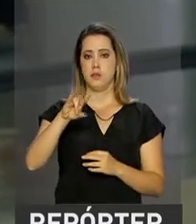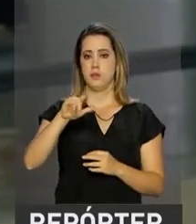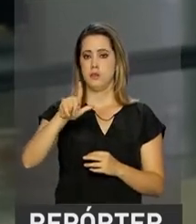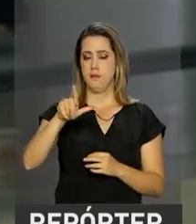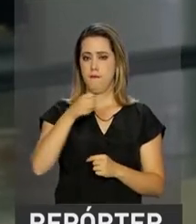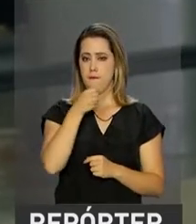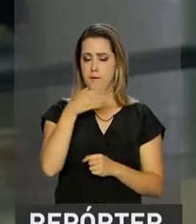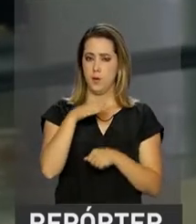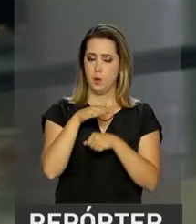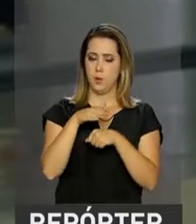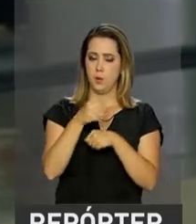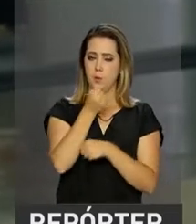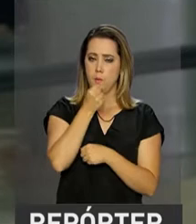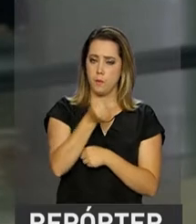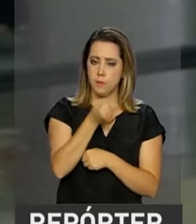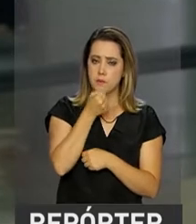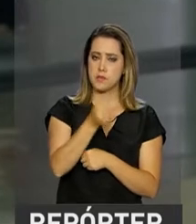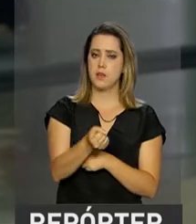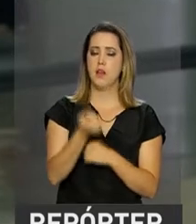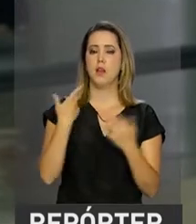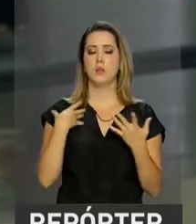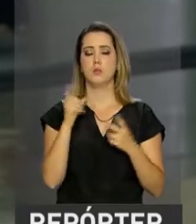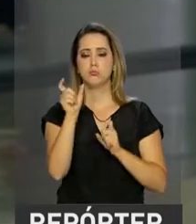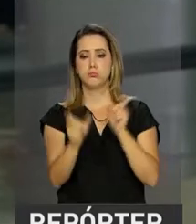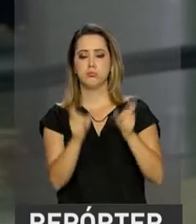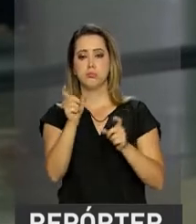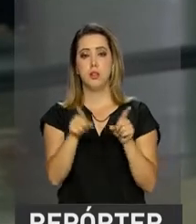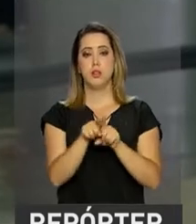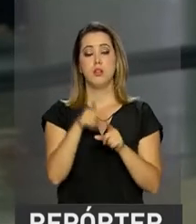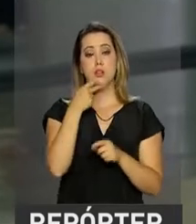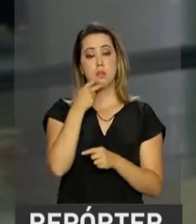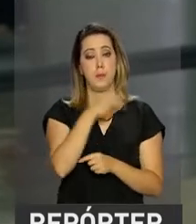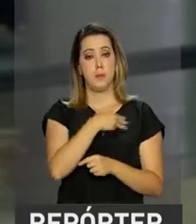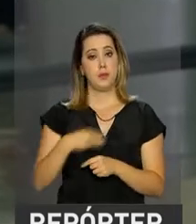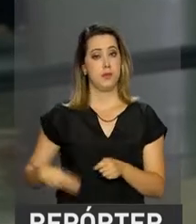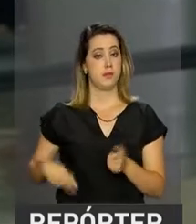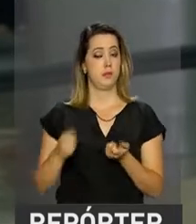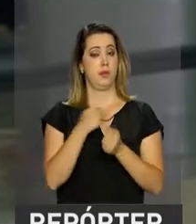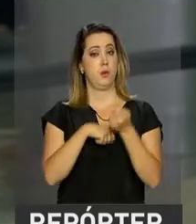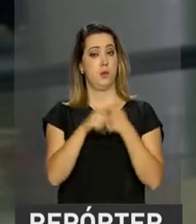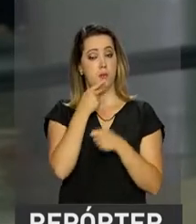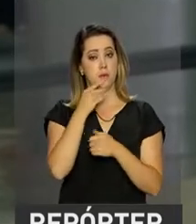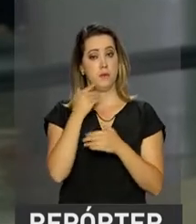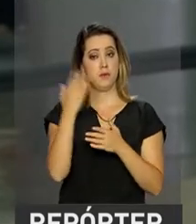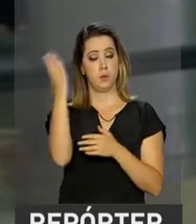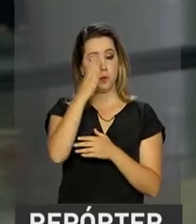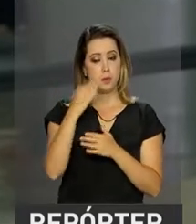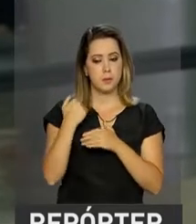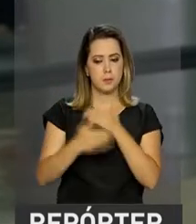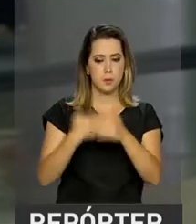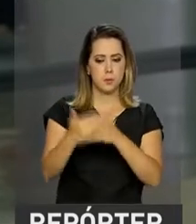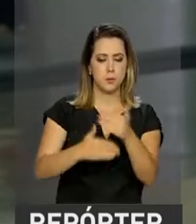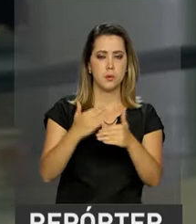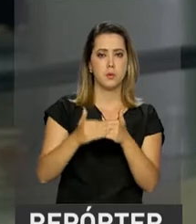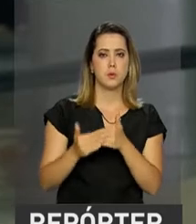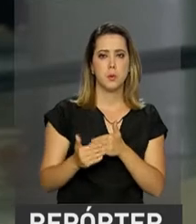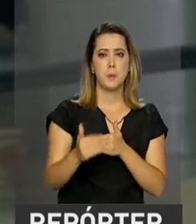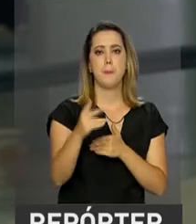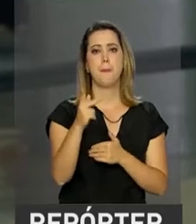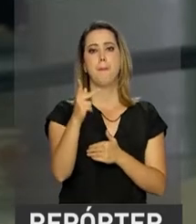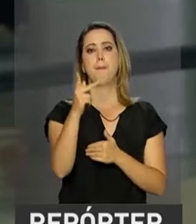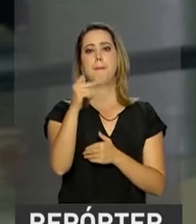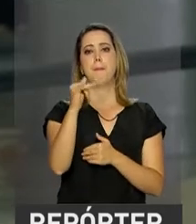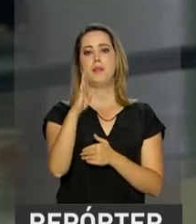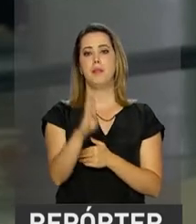imprensa meirelles afirmou que o brasil está em trajetória de crescimento segundo o ministro o produto interno bruto em